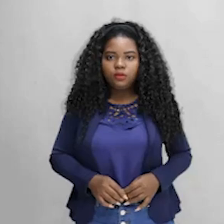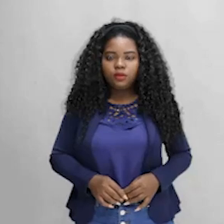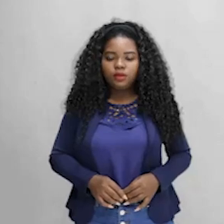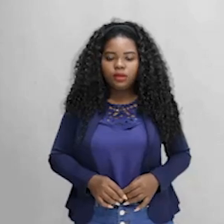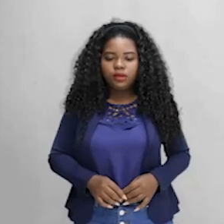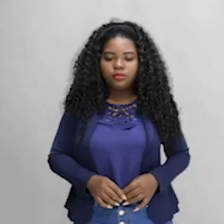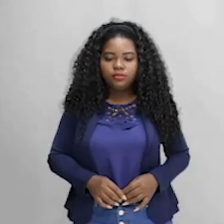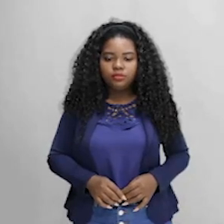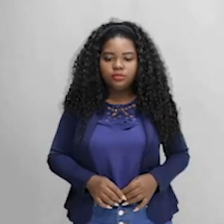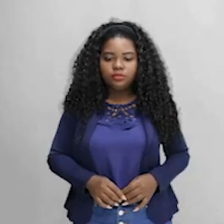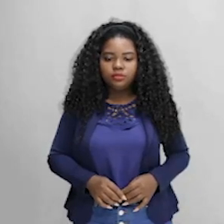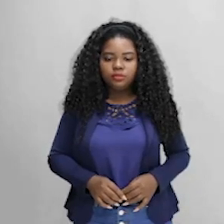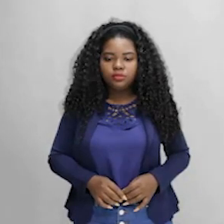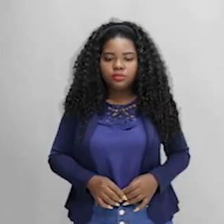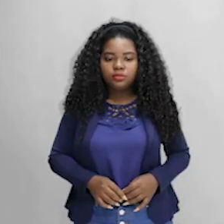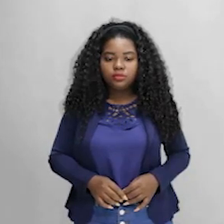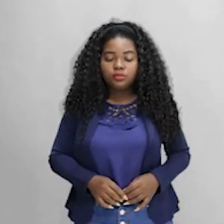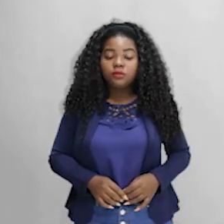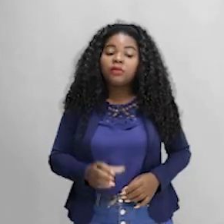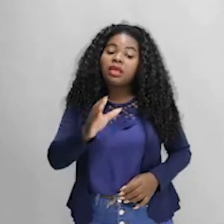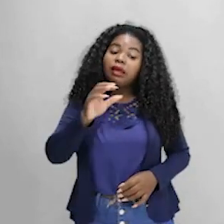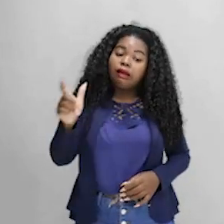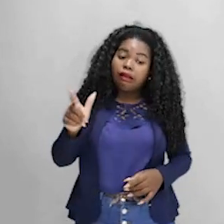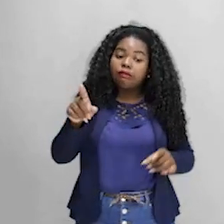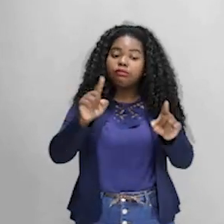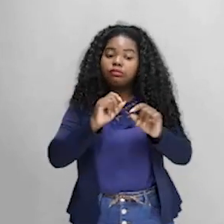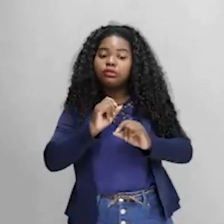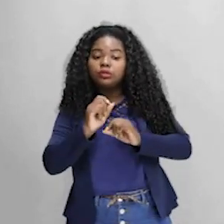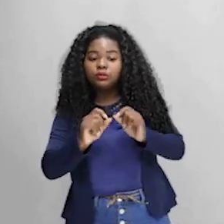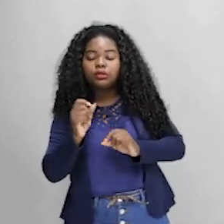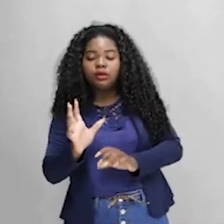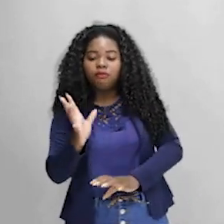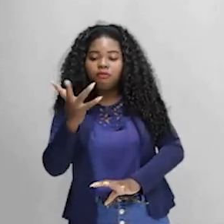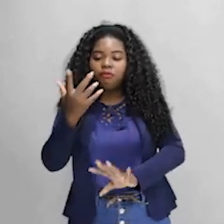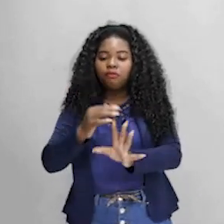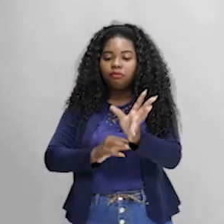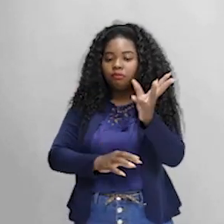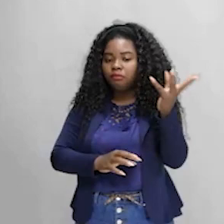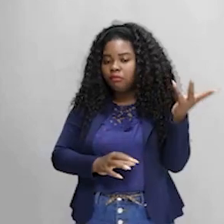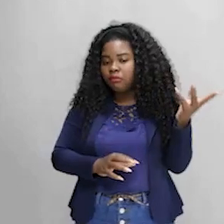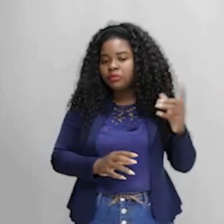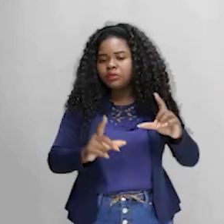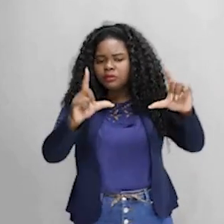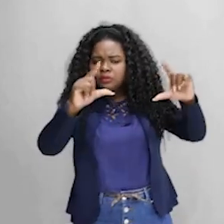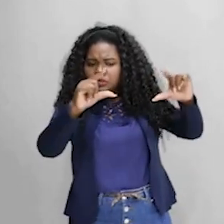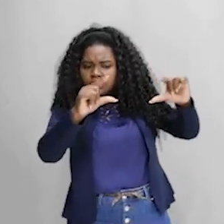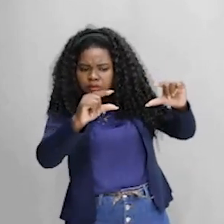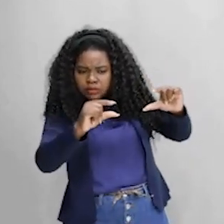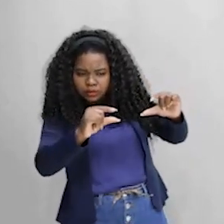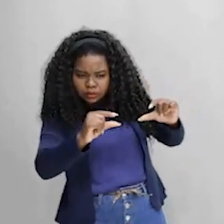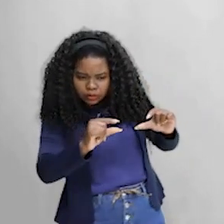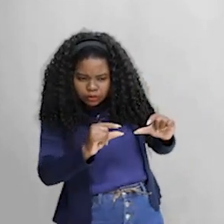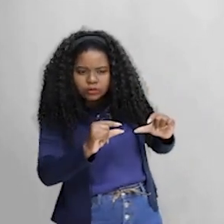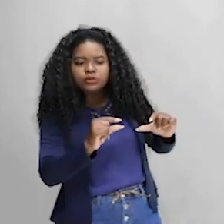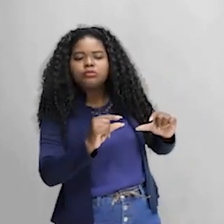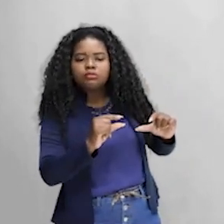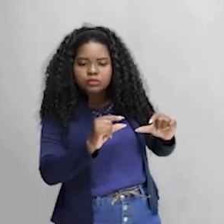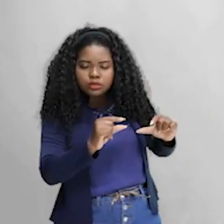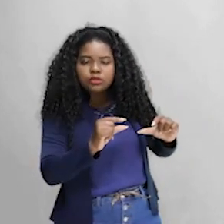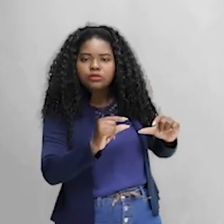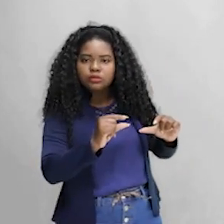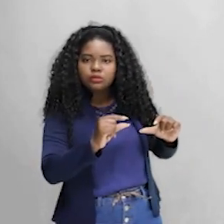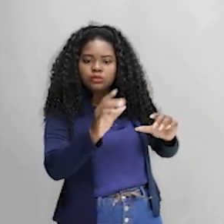sua proporção. E é óbvio, galera, que quando a floresta ela vai diminuindo o seu porte arbóreo, ela vai,